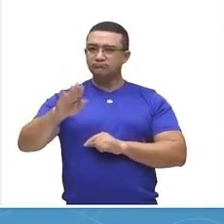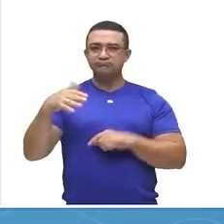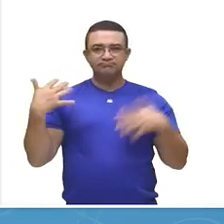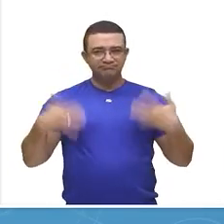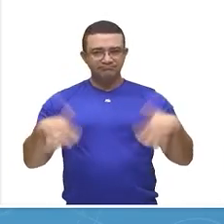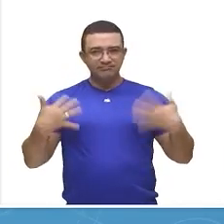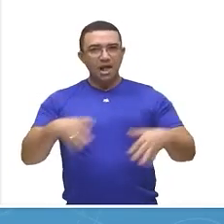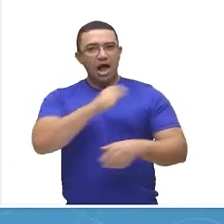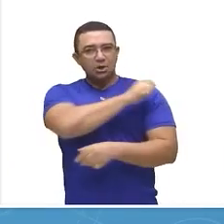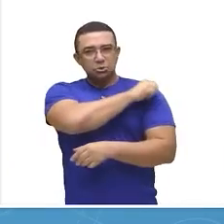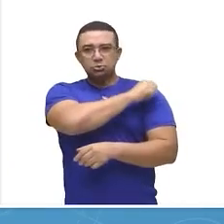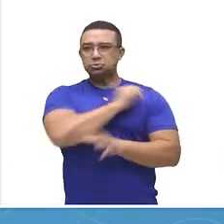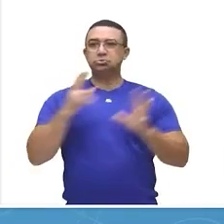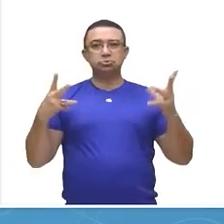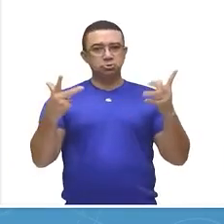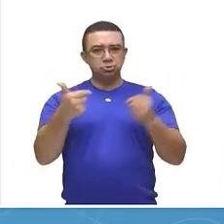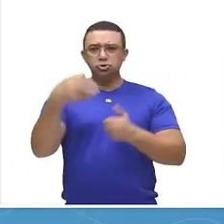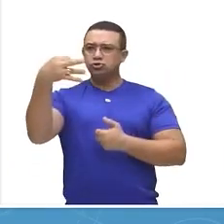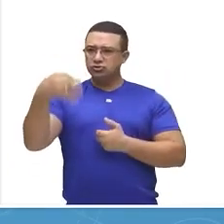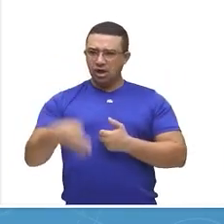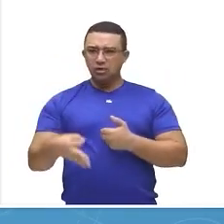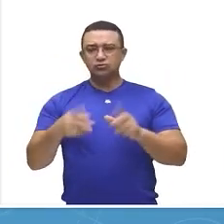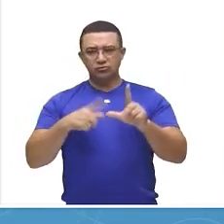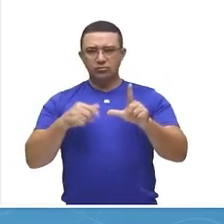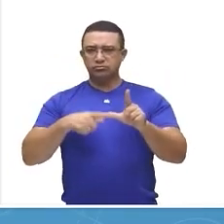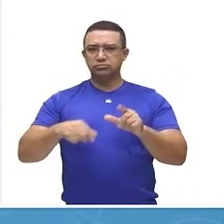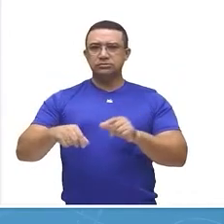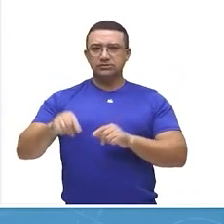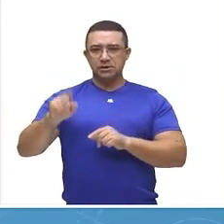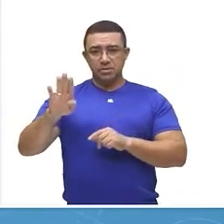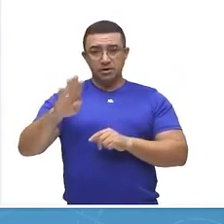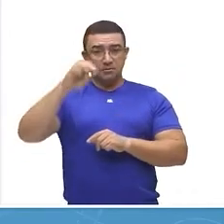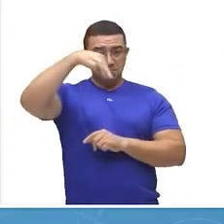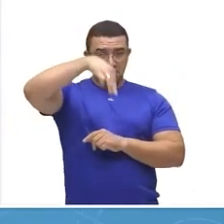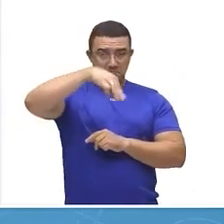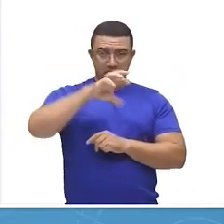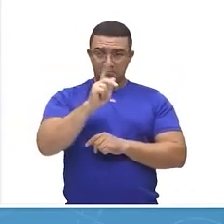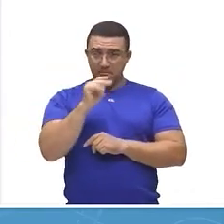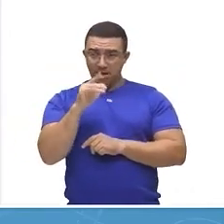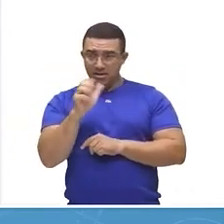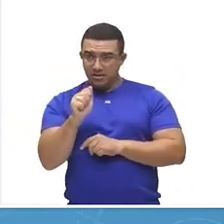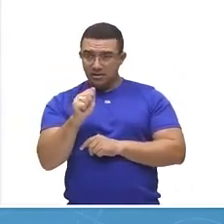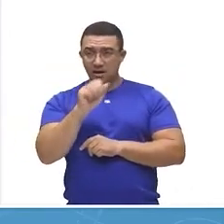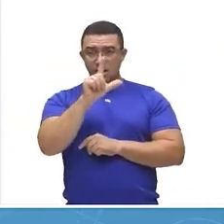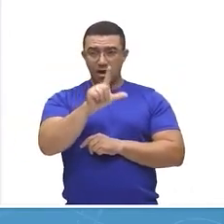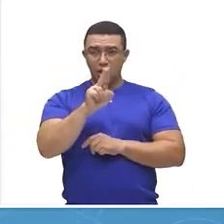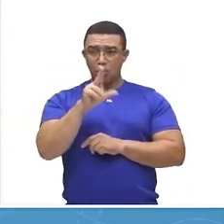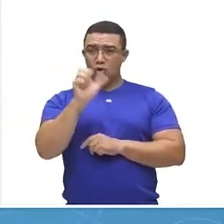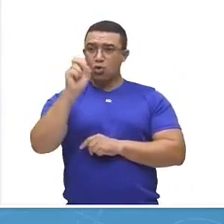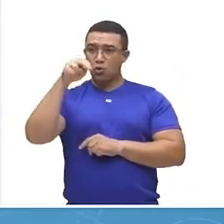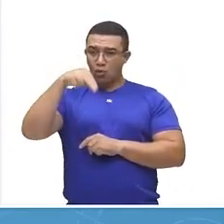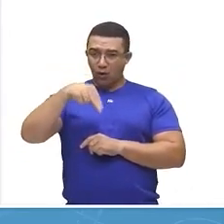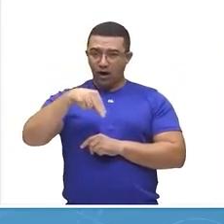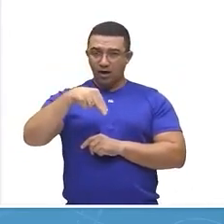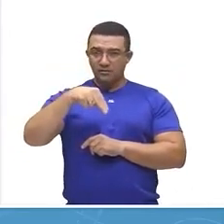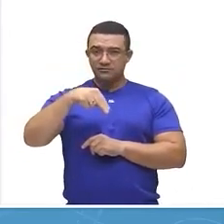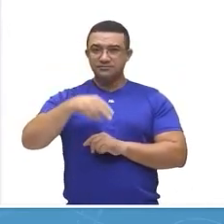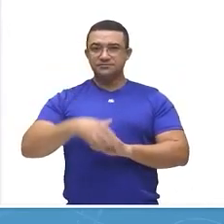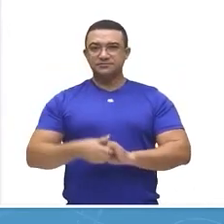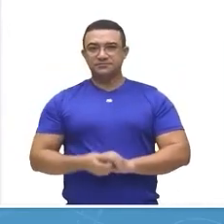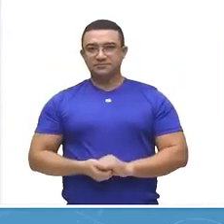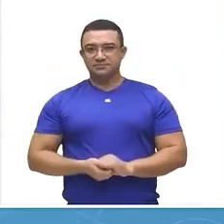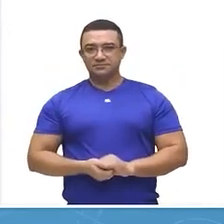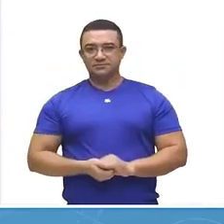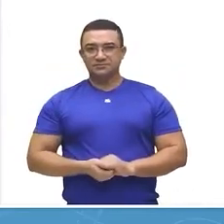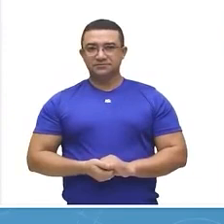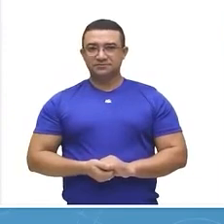chat. Nenhuma delas foi diferente. Então, nós temos ali Maria Eduarda, Luan. O Luan pediu para falar seu nome, não vou falar, tá,